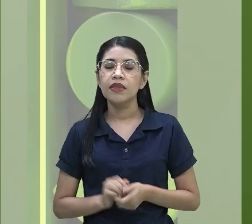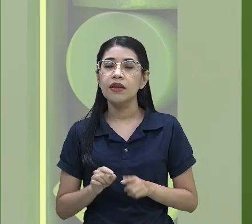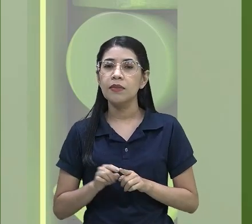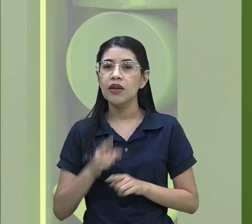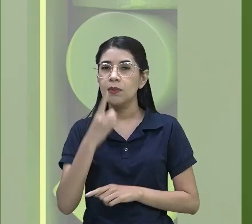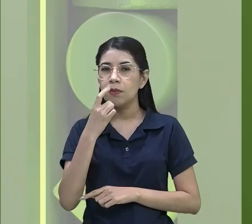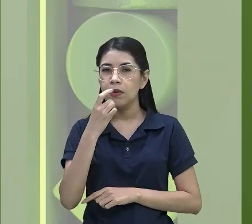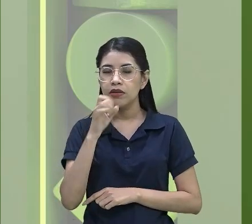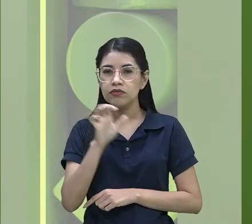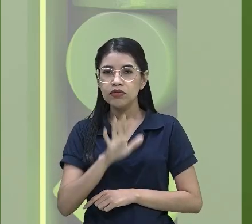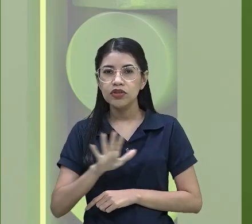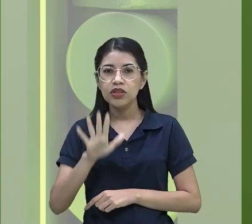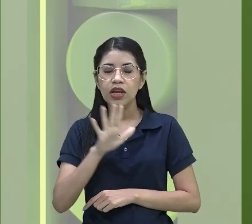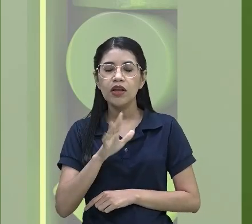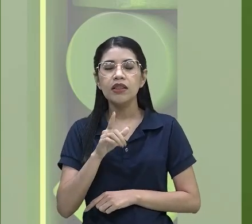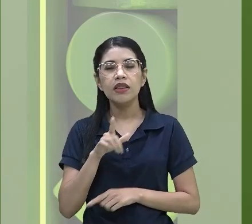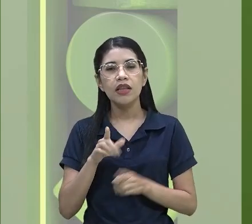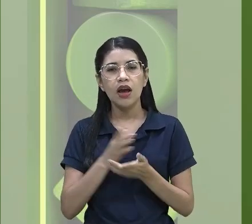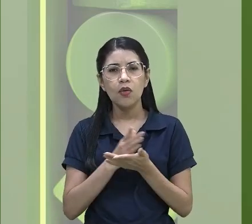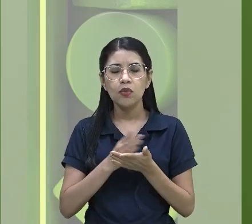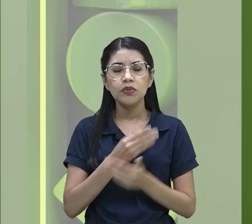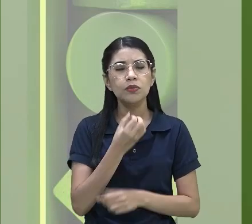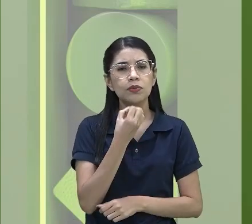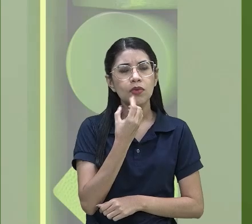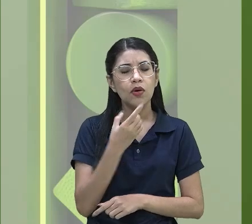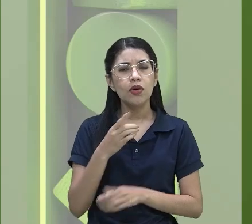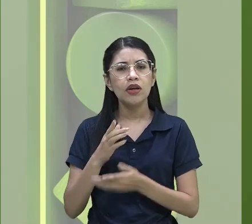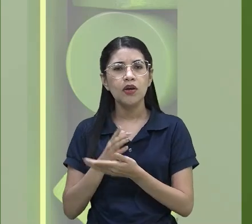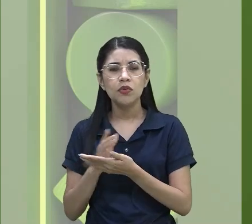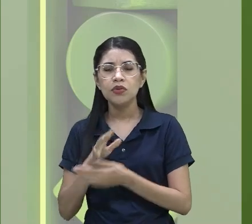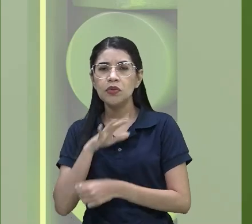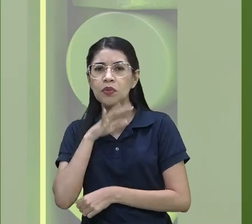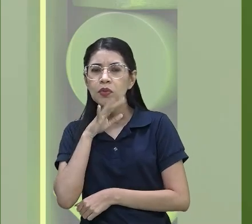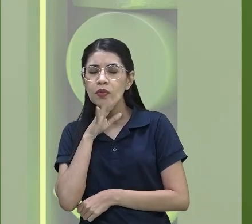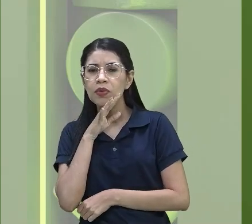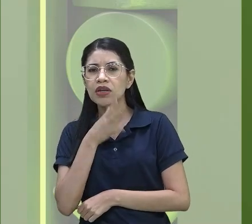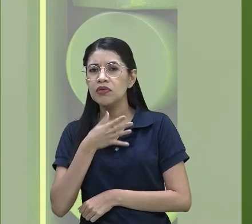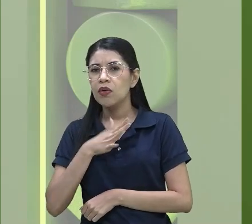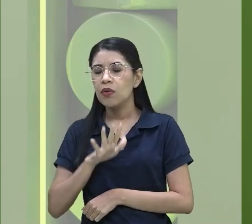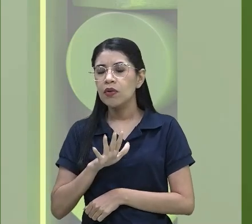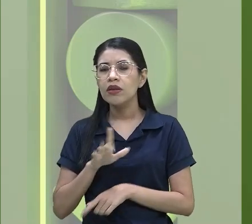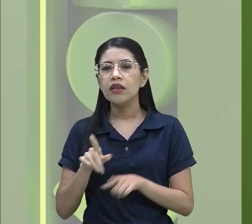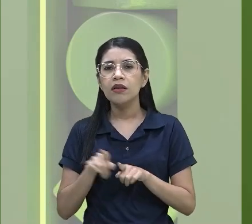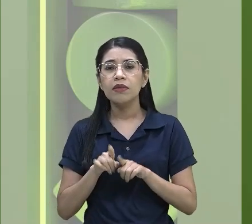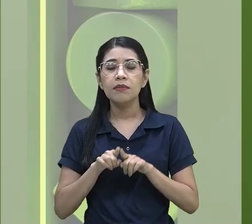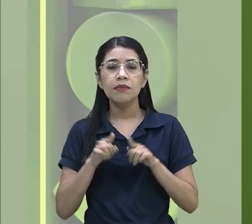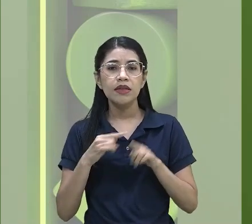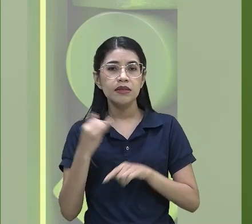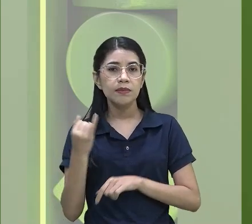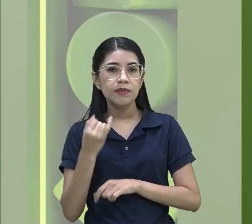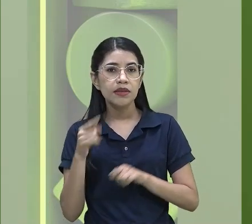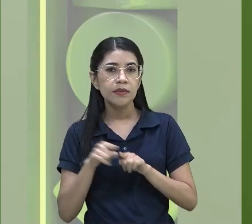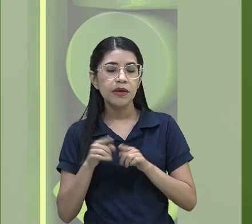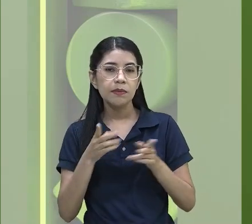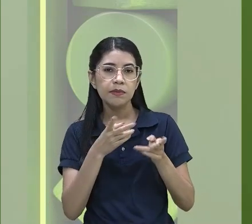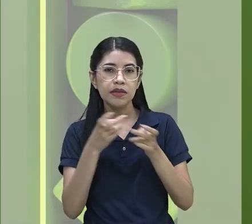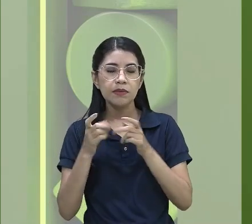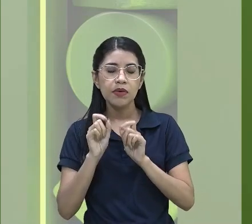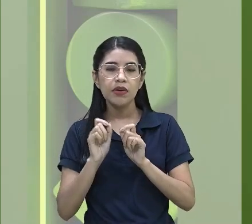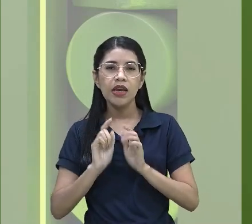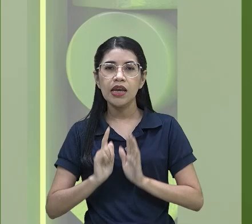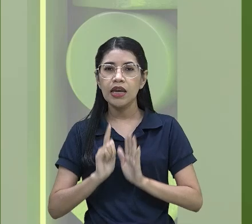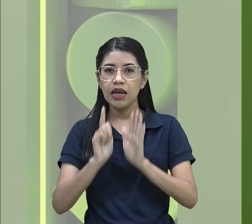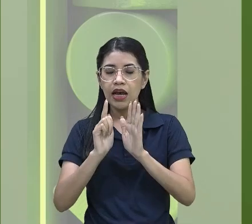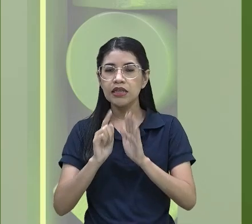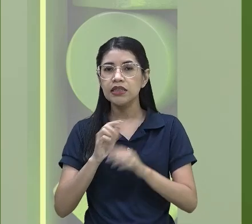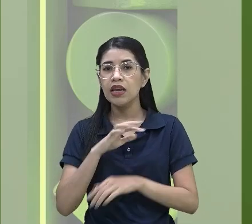geral, né, nós temos os odores bons, os odores que não nos agradam, mas uma coisa importante também é a detecção de gases que podem fazer